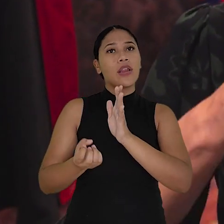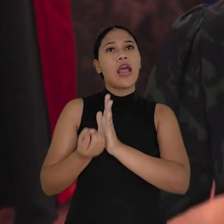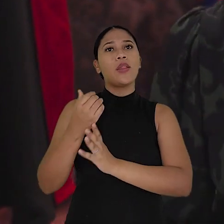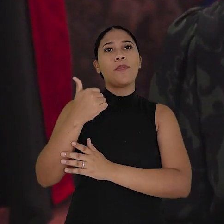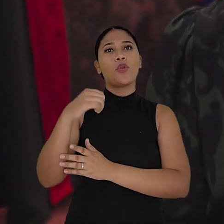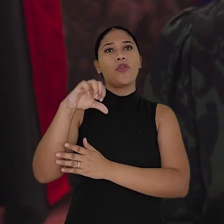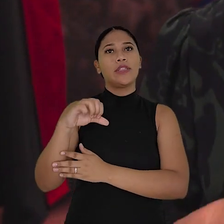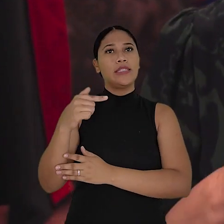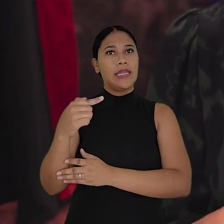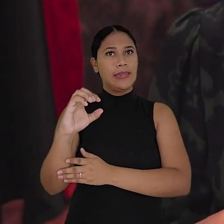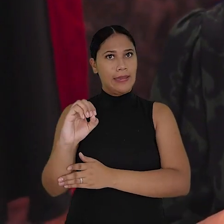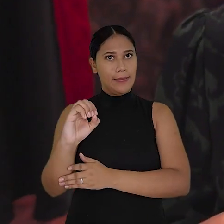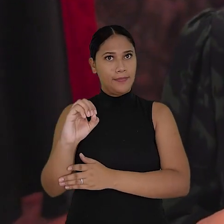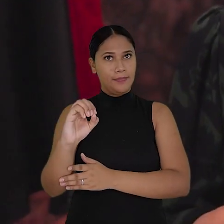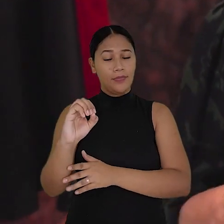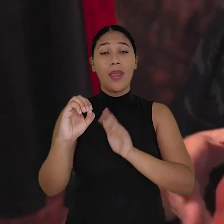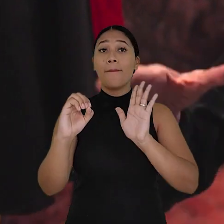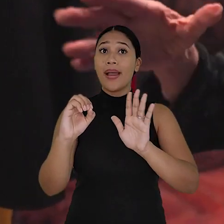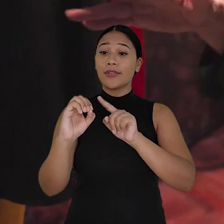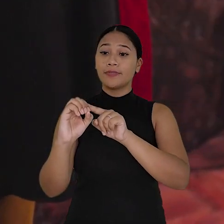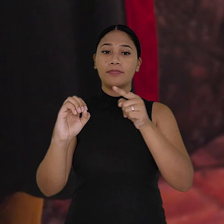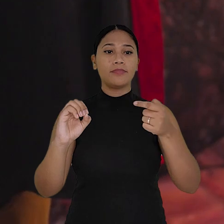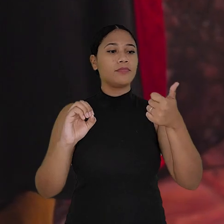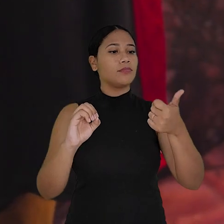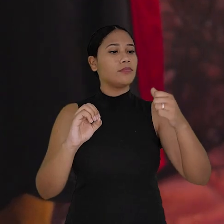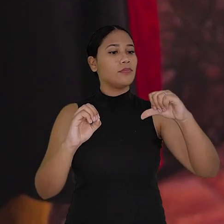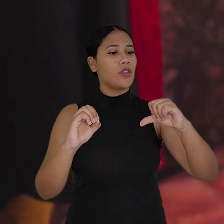criado em 1970, mas em